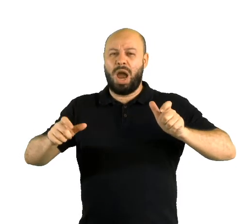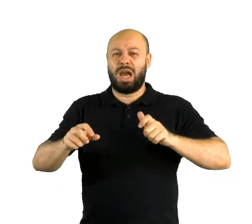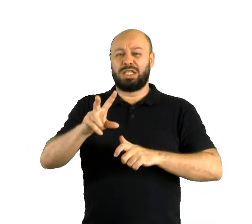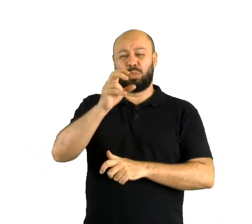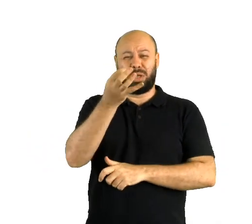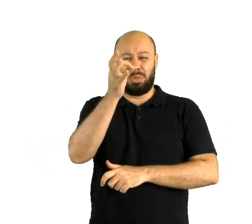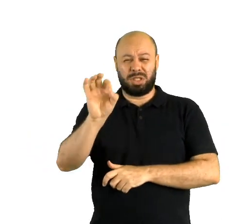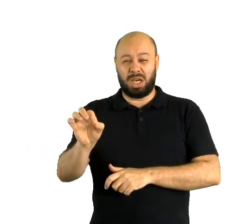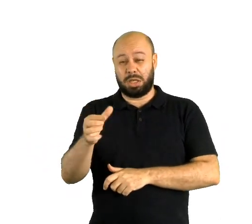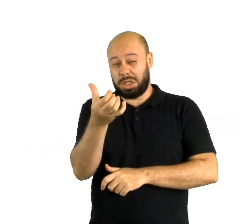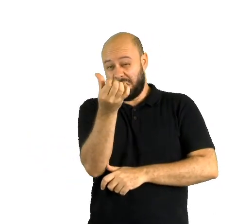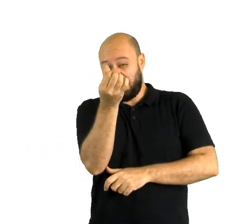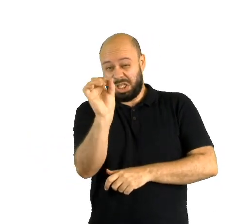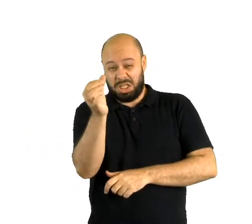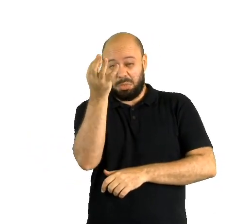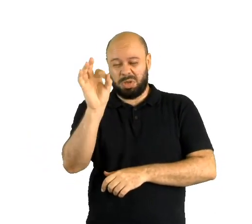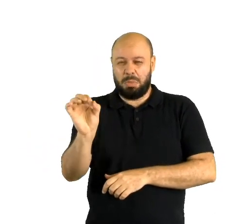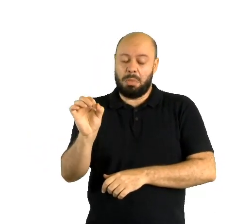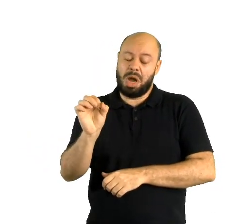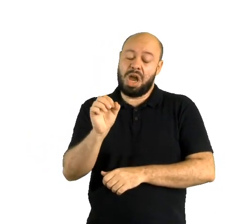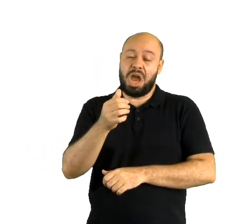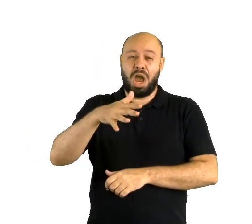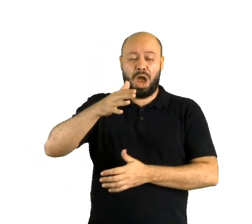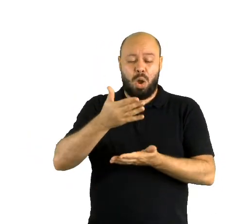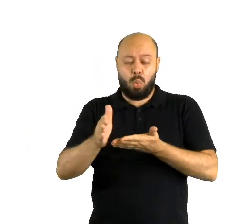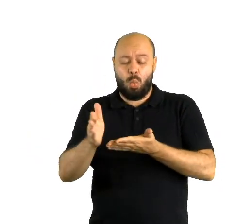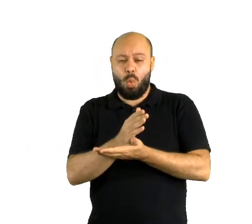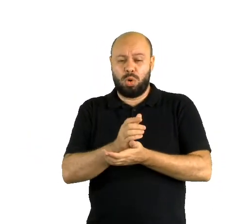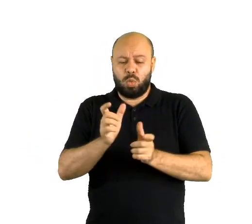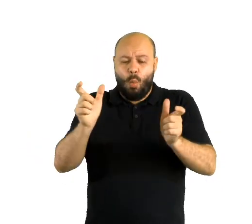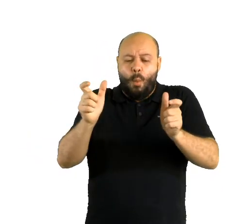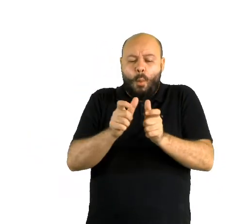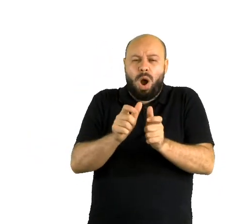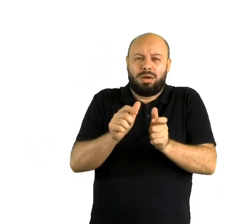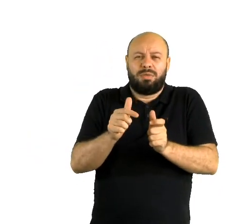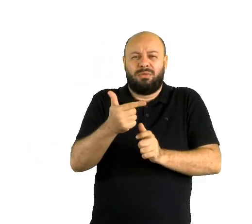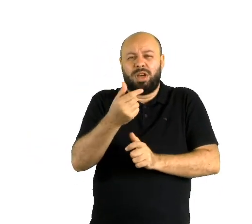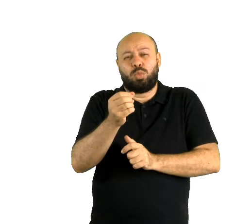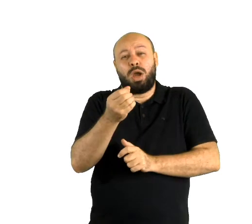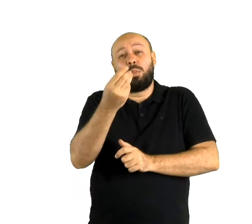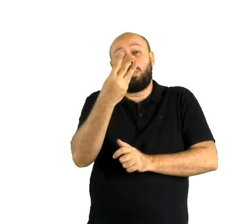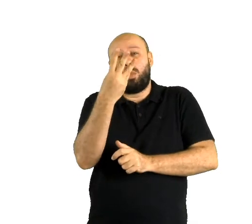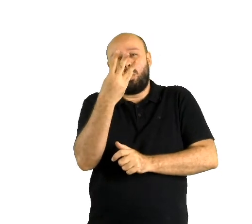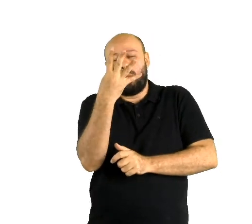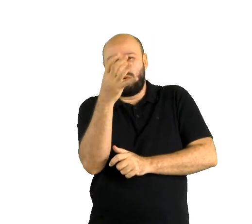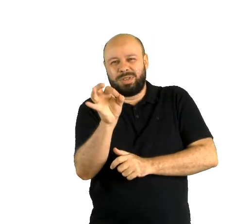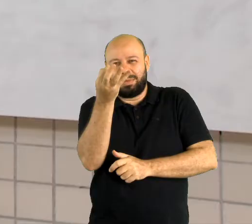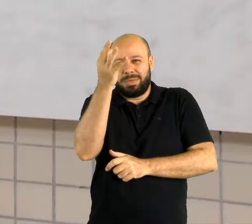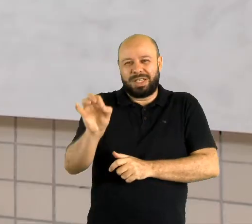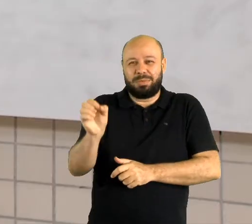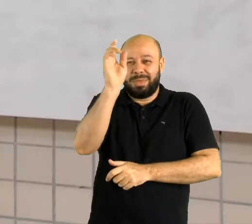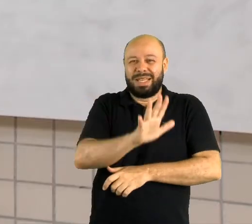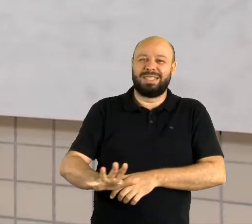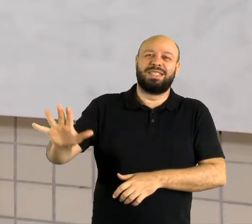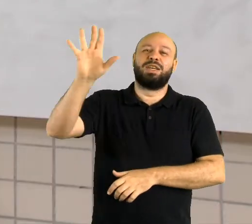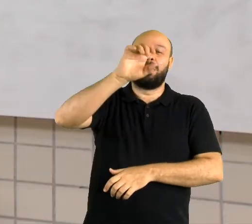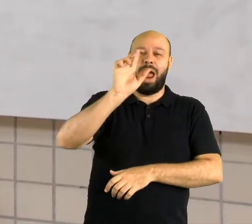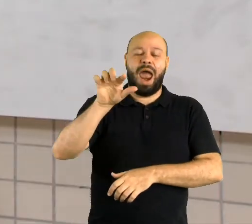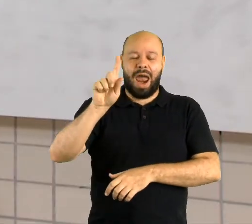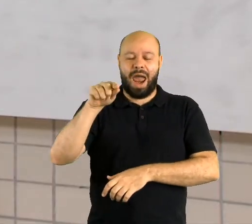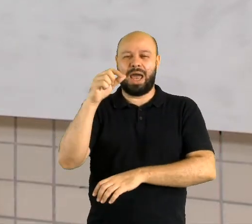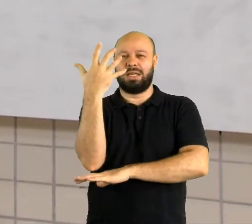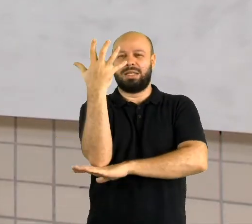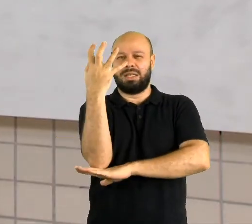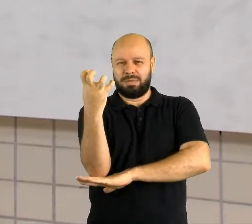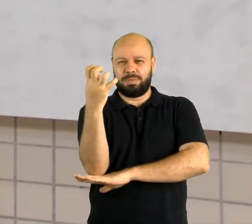60%, outros estados com uma área menor. Resumindo, 24% do Brasil. E o próximo slide, eu